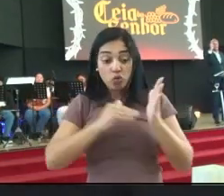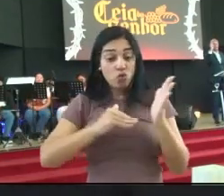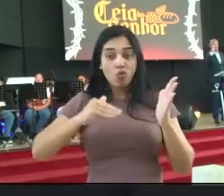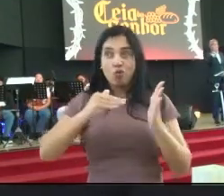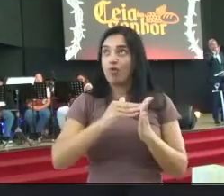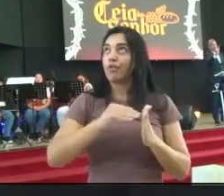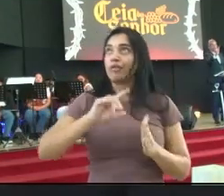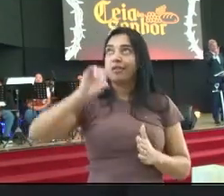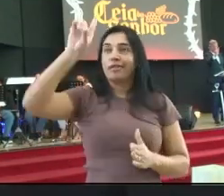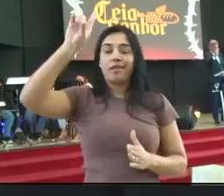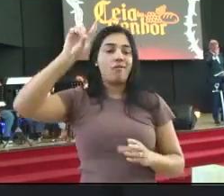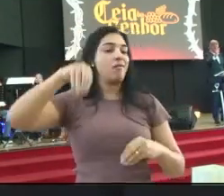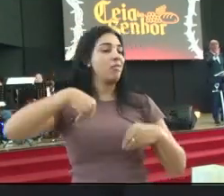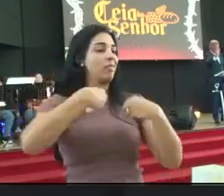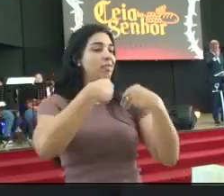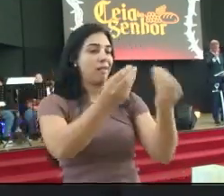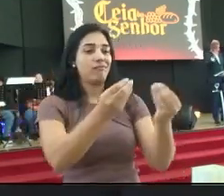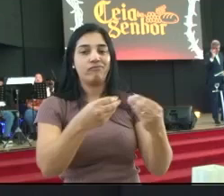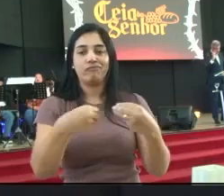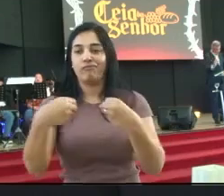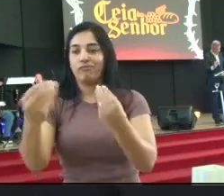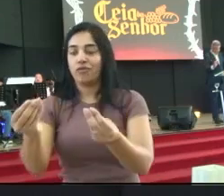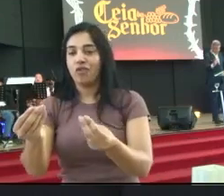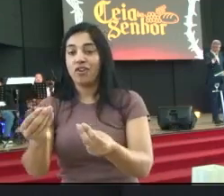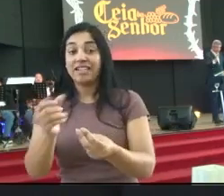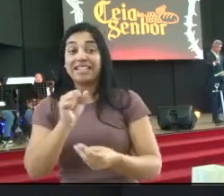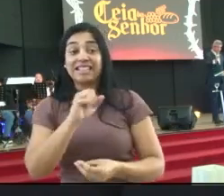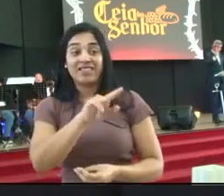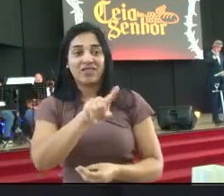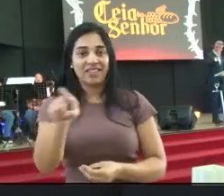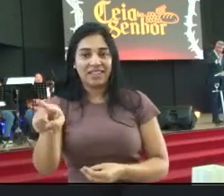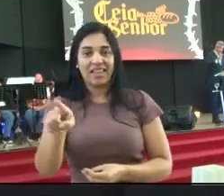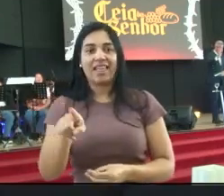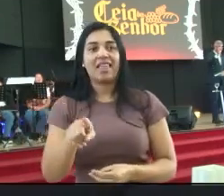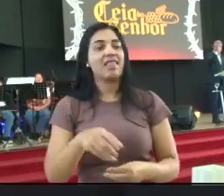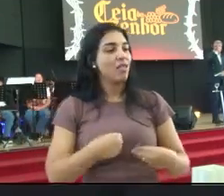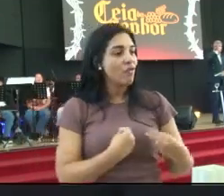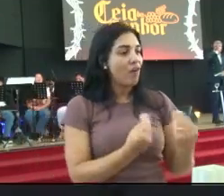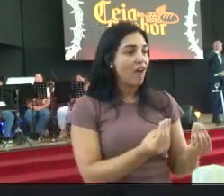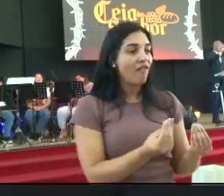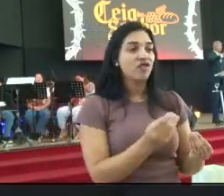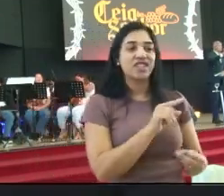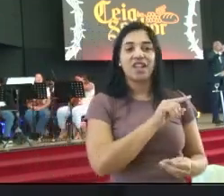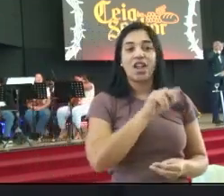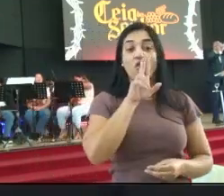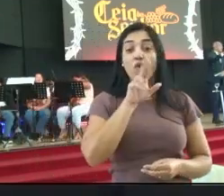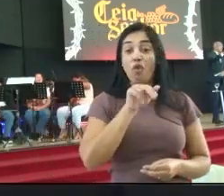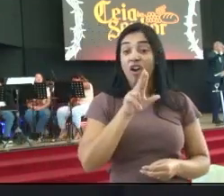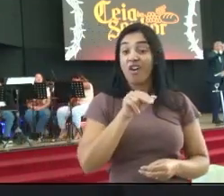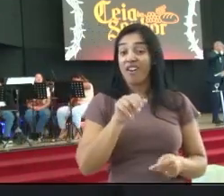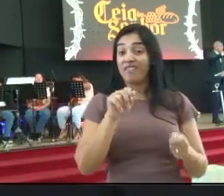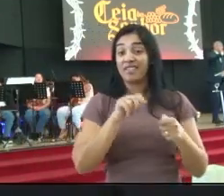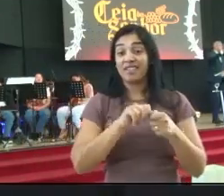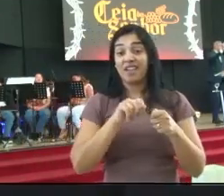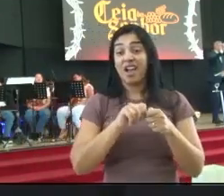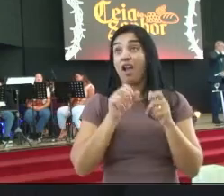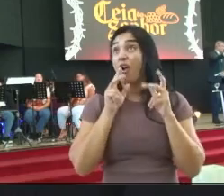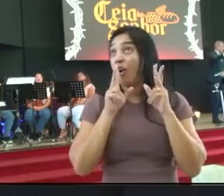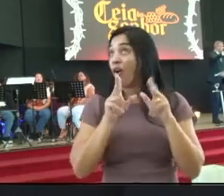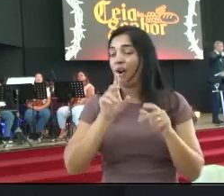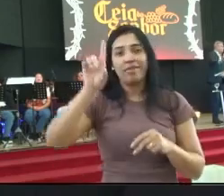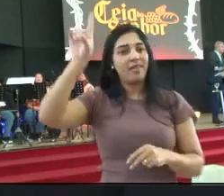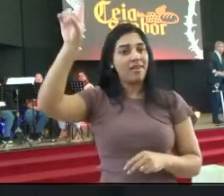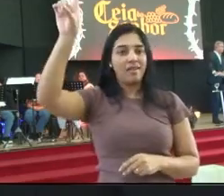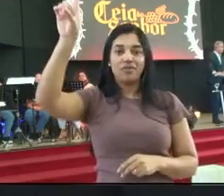Tudo que você doar, você nunca vai superar o quanto Deus tem